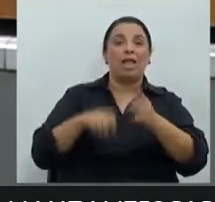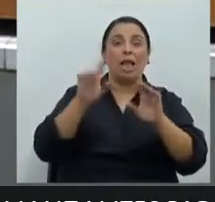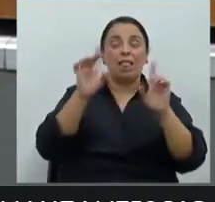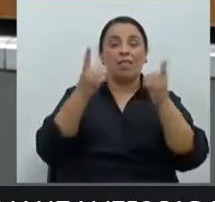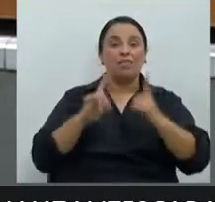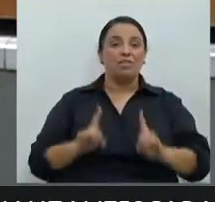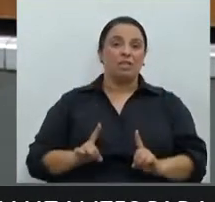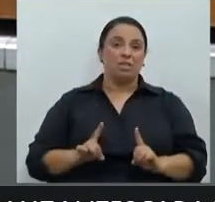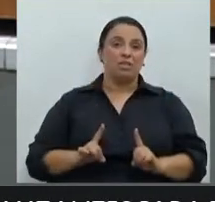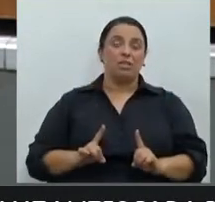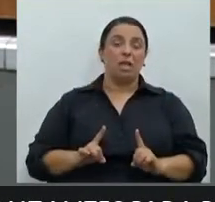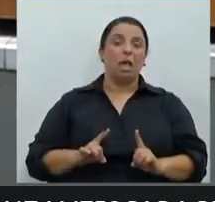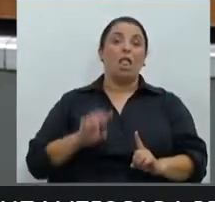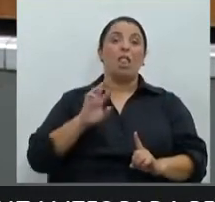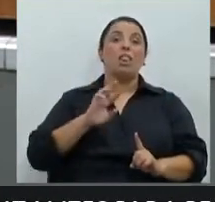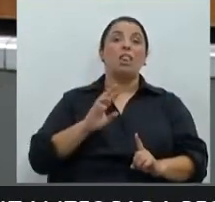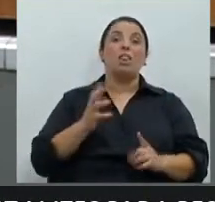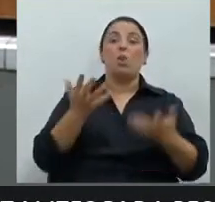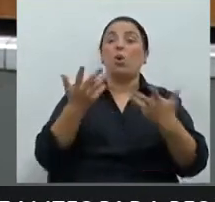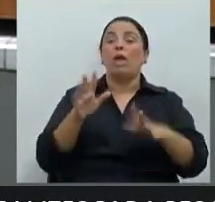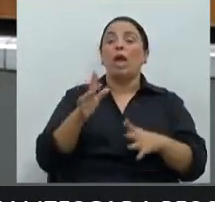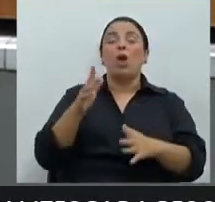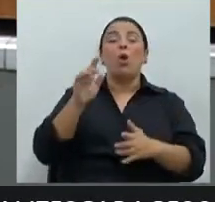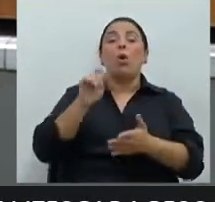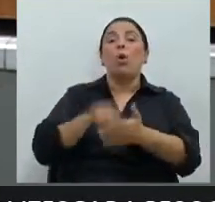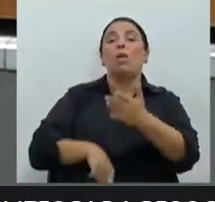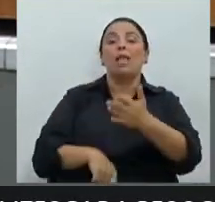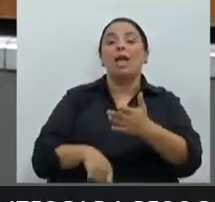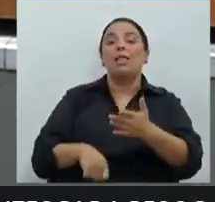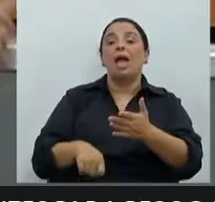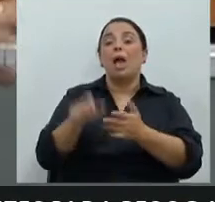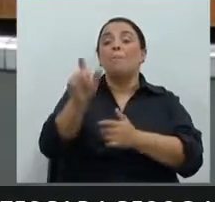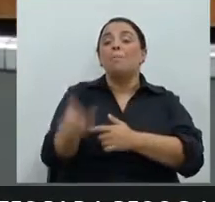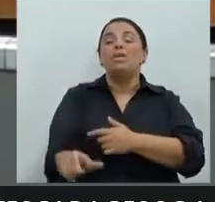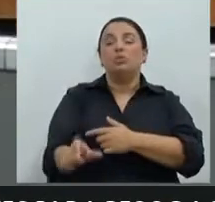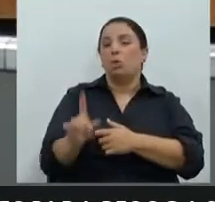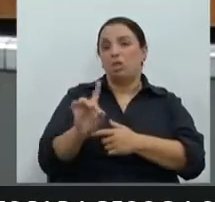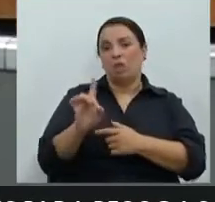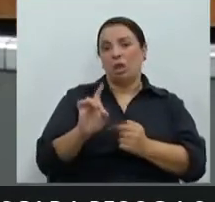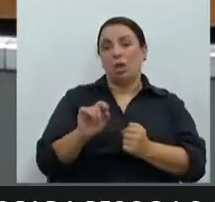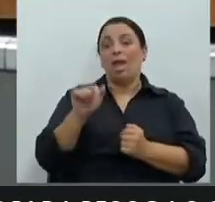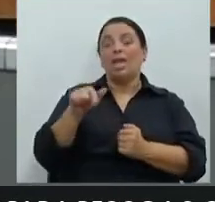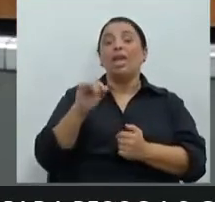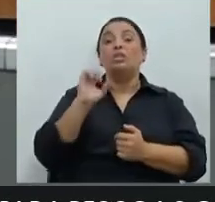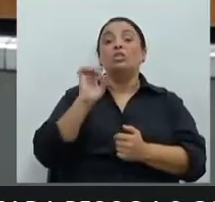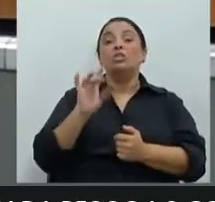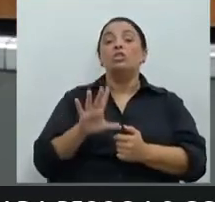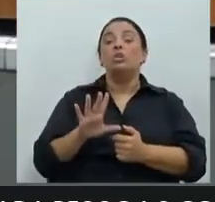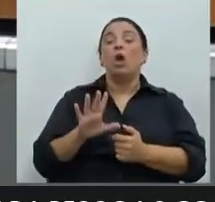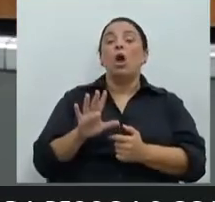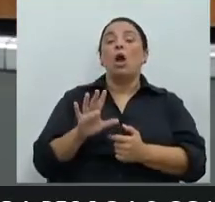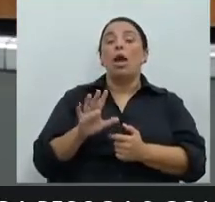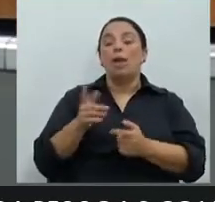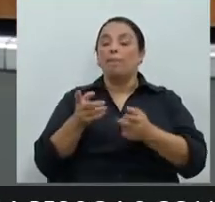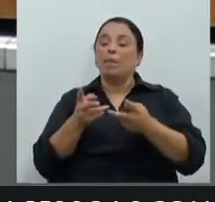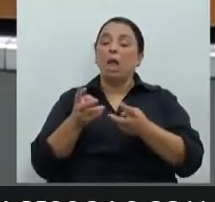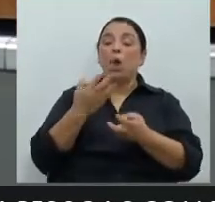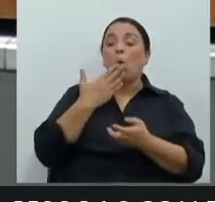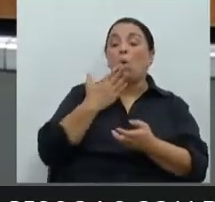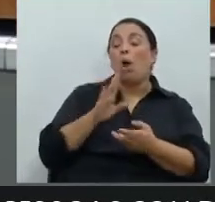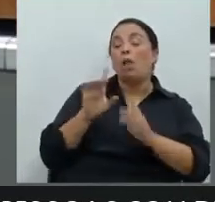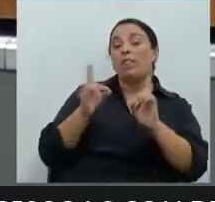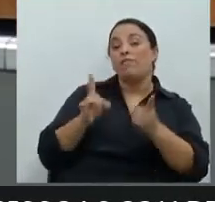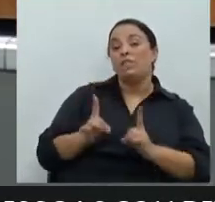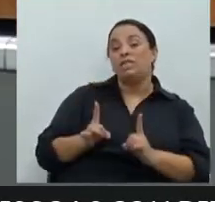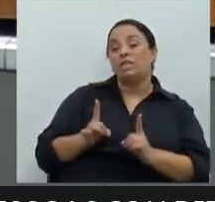não o profissional. Eles querem contratar a deficiência que se adeque à oportunidade que ele tem